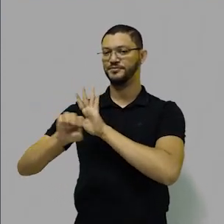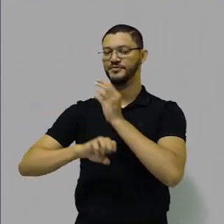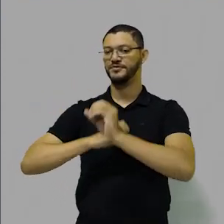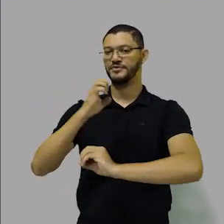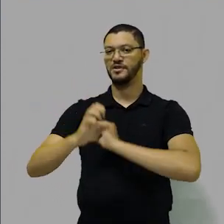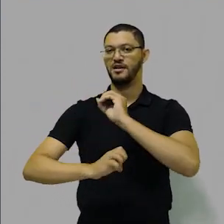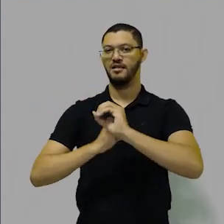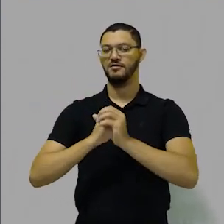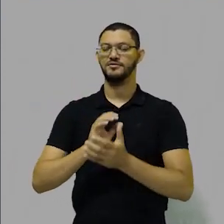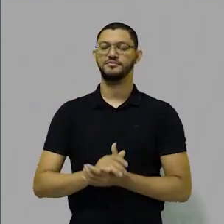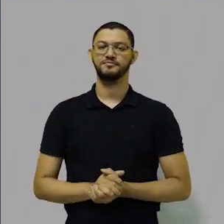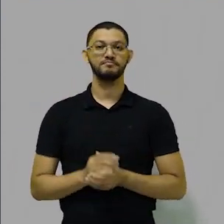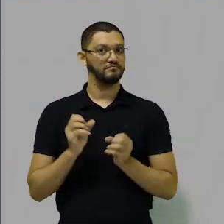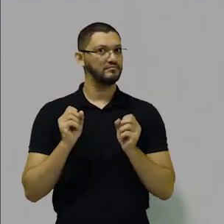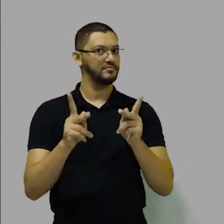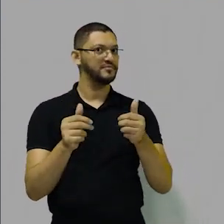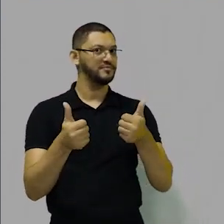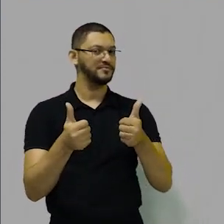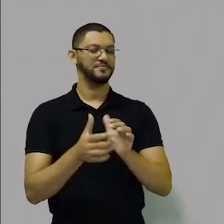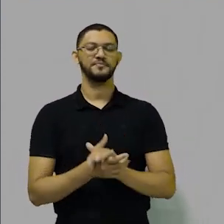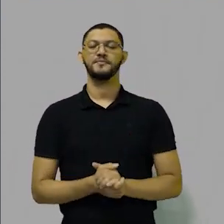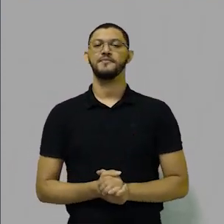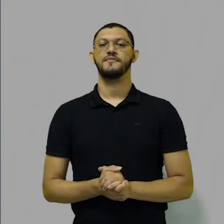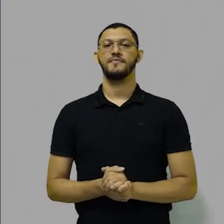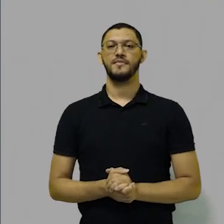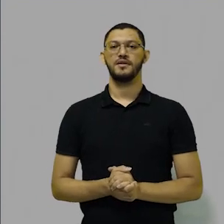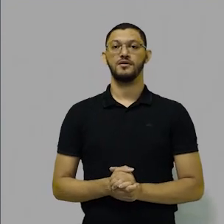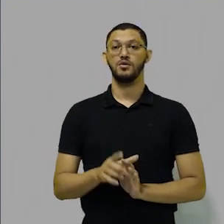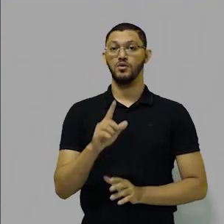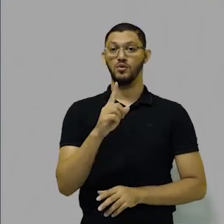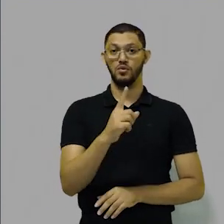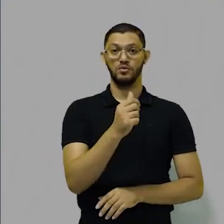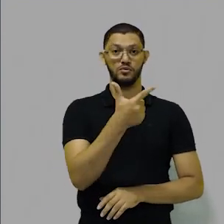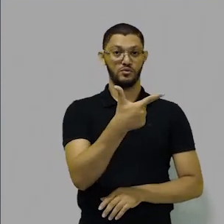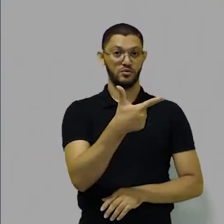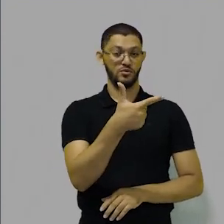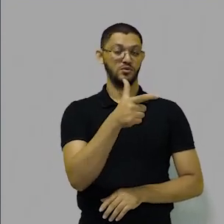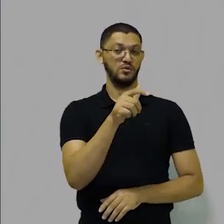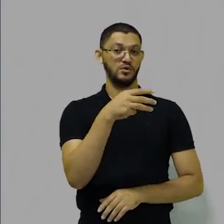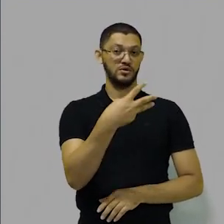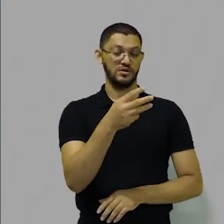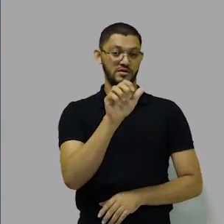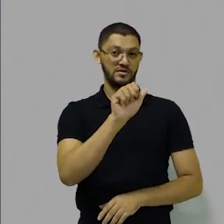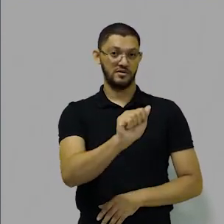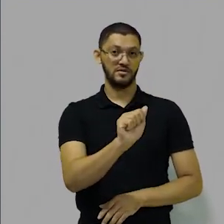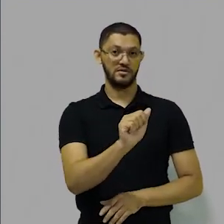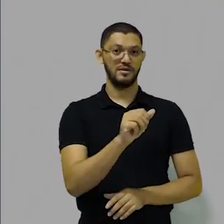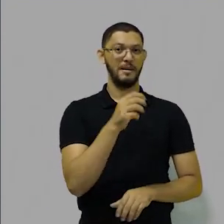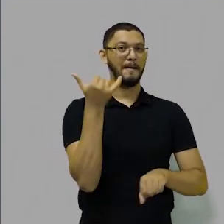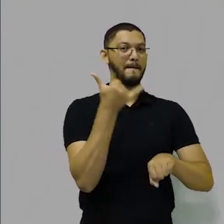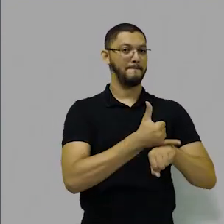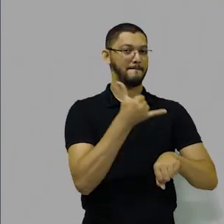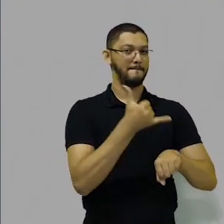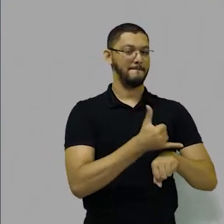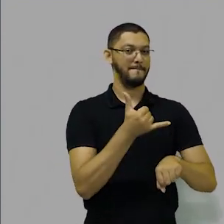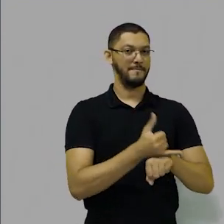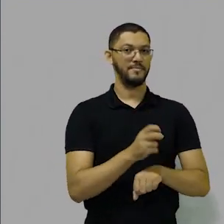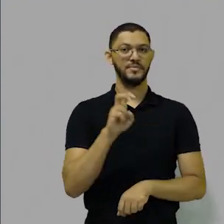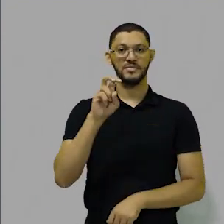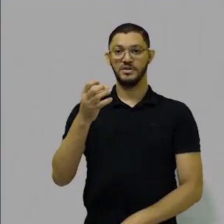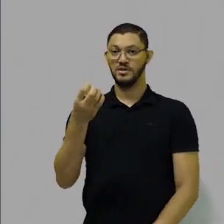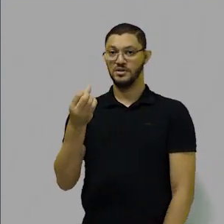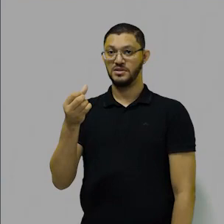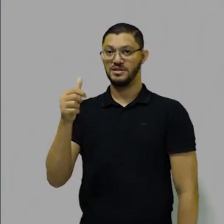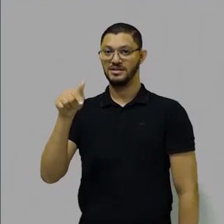ganhar elétrons. Tudo bem? Então, 1A, 2A, 3A nós chamamos de metais,